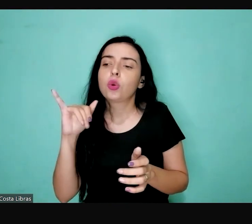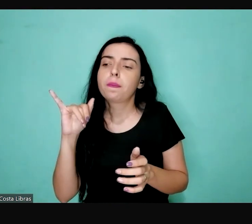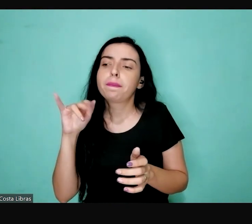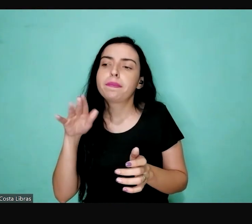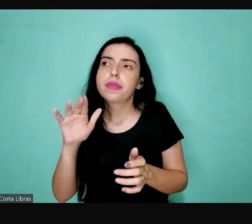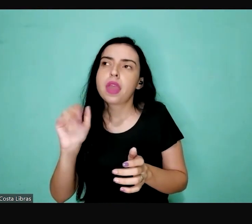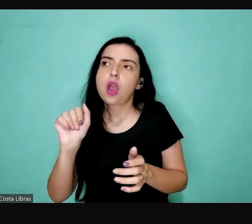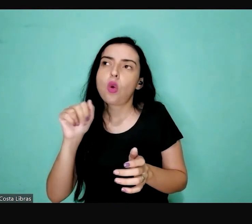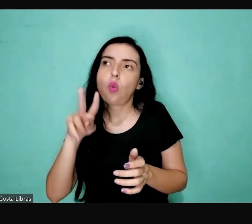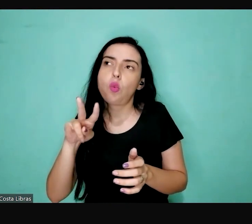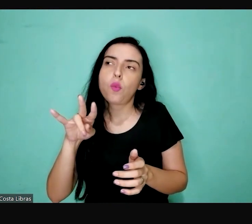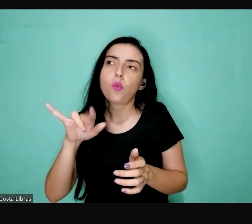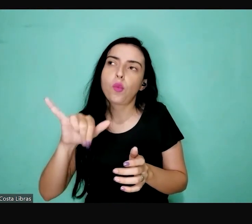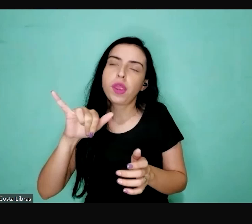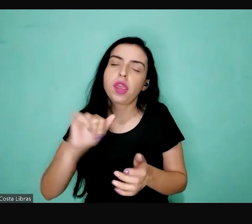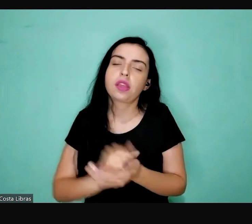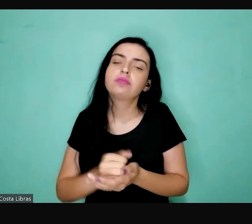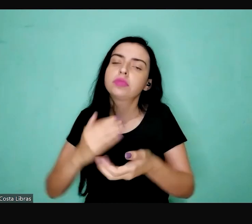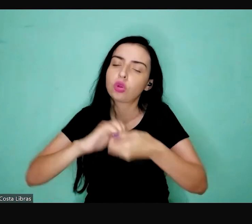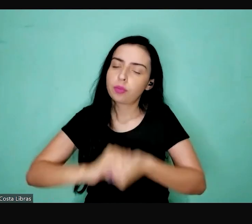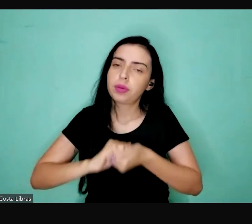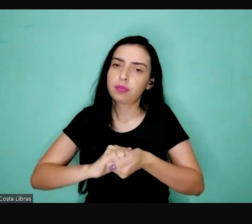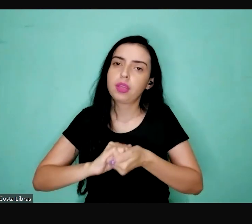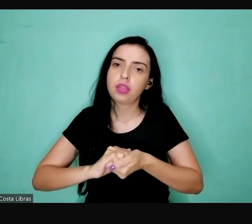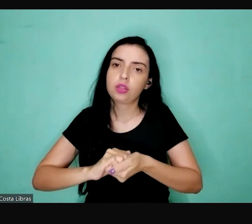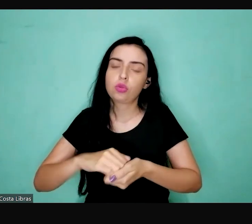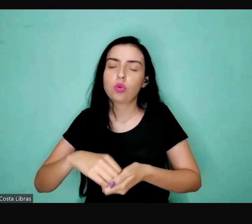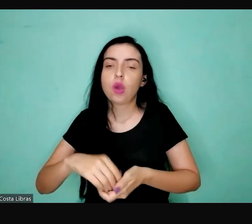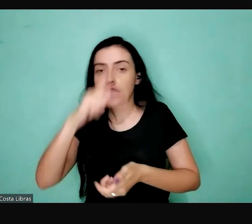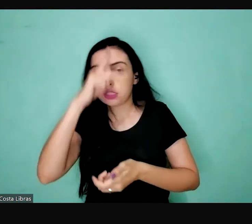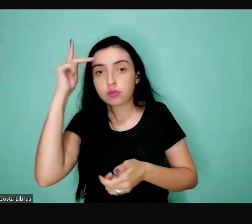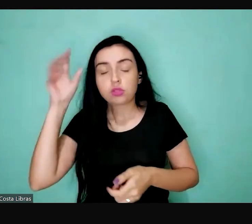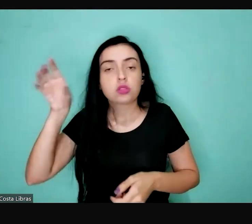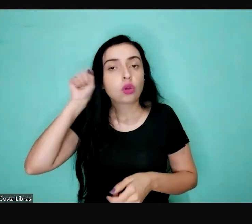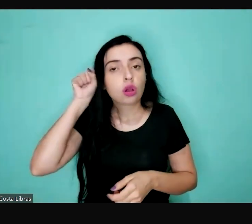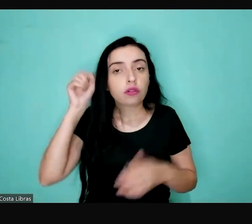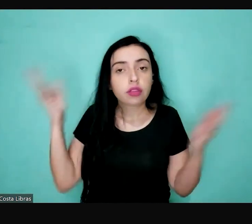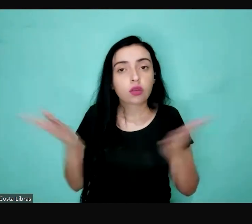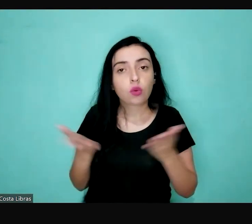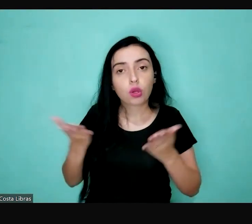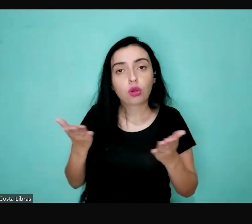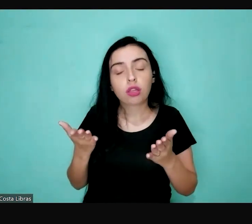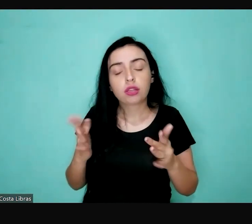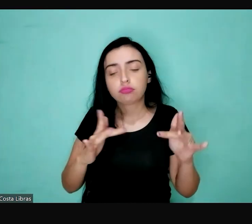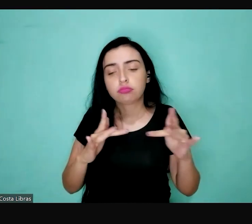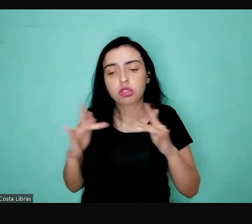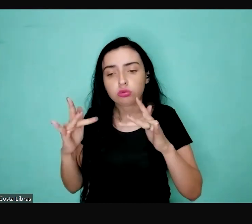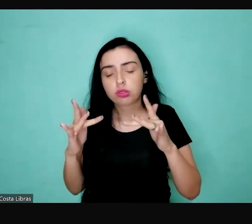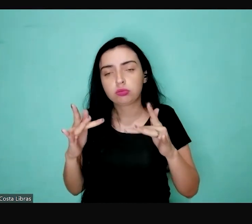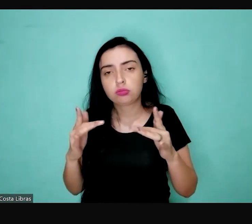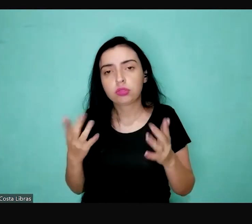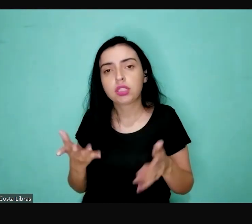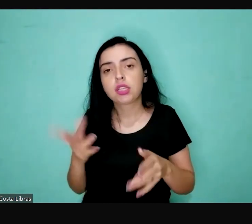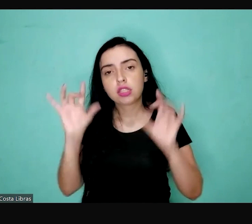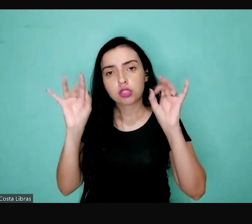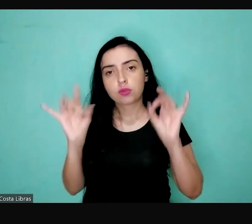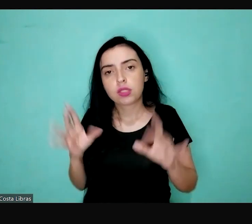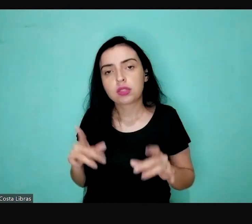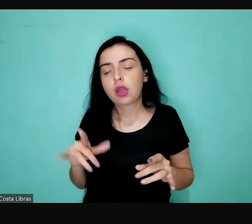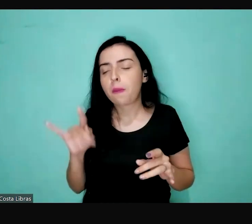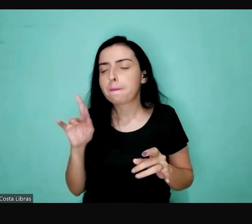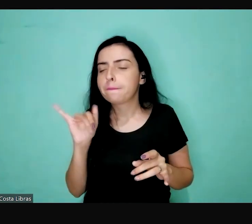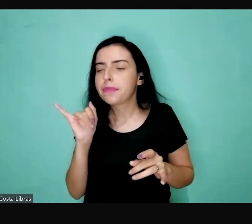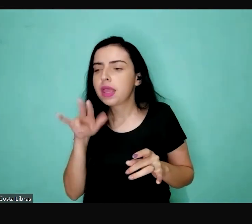Cumprimento as pessoas que estão nos ouvindo agora ou assincronicamente, e especialmente ao Piauí. A Piauí